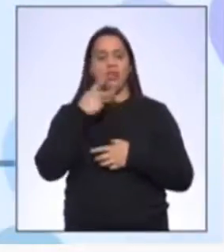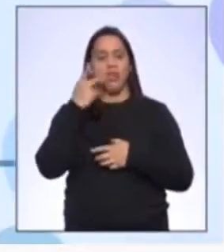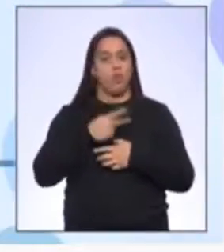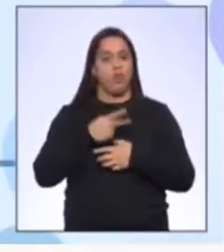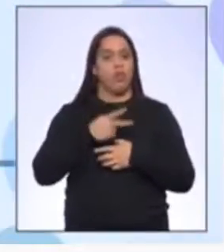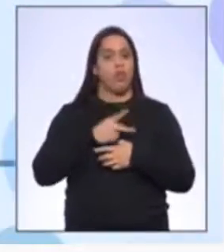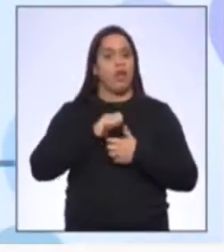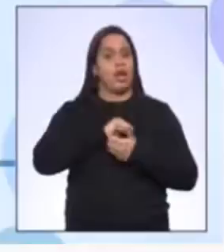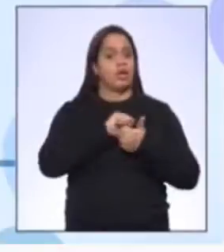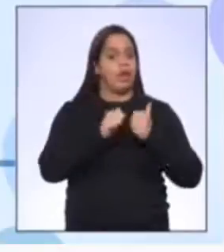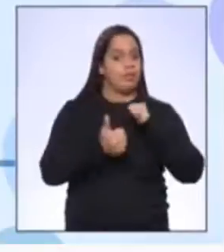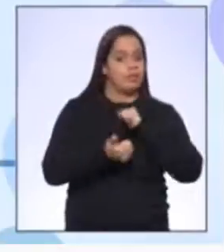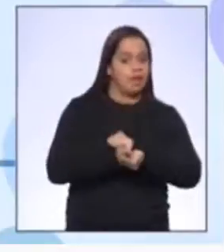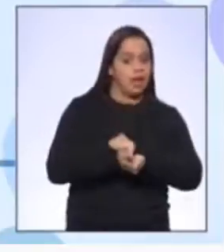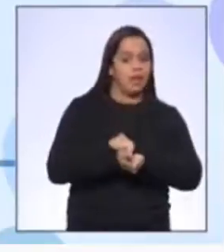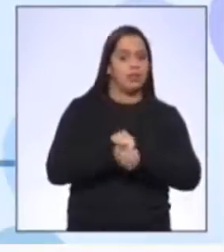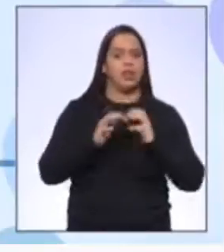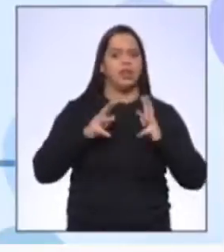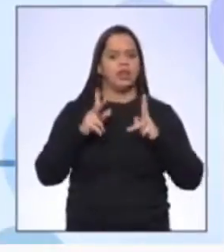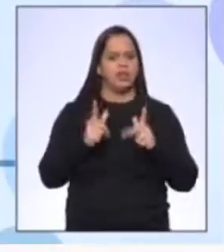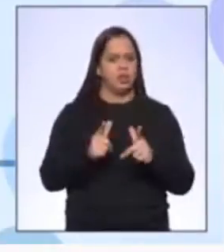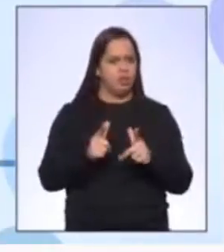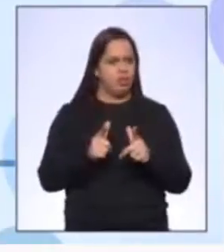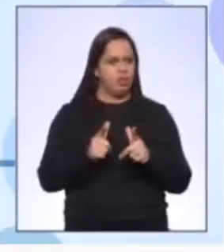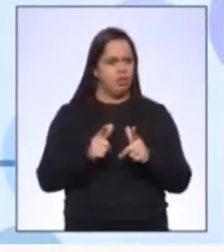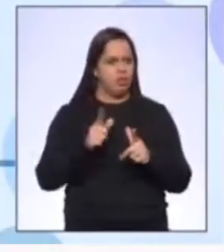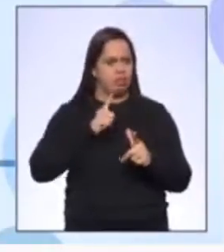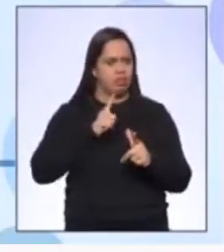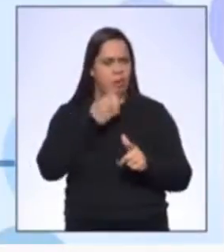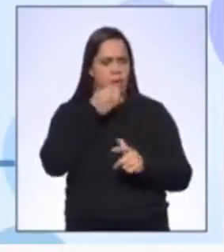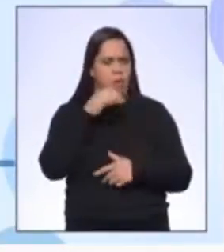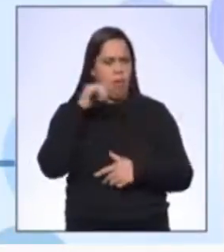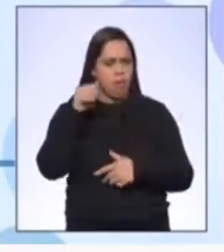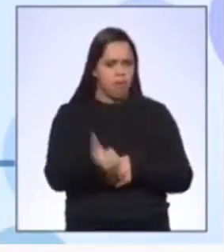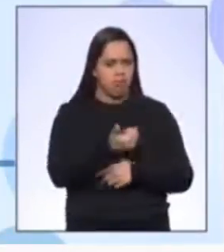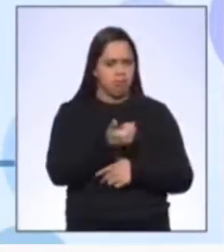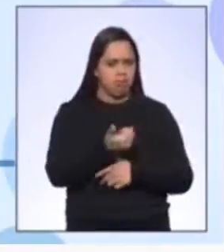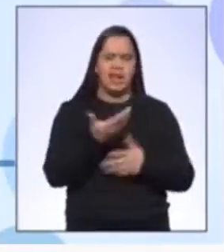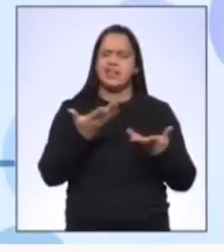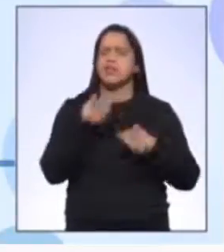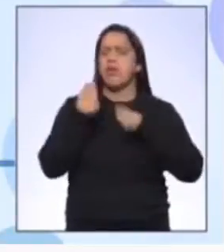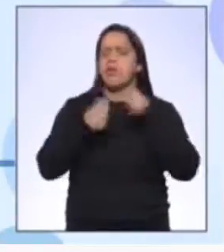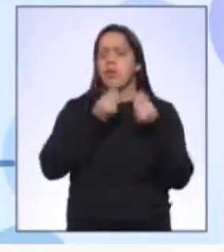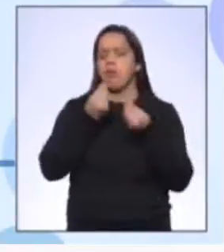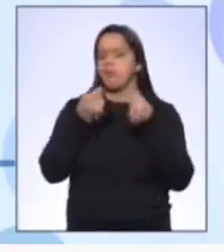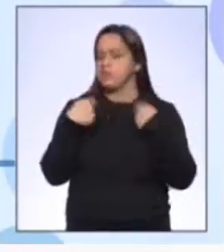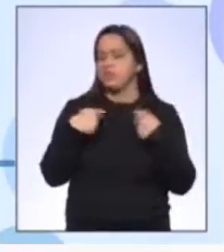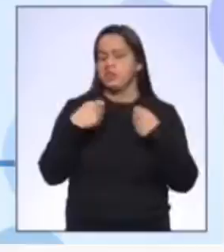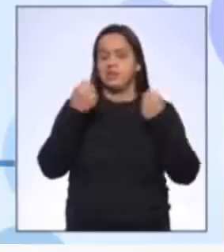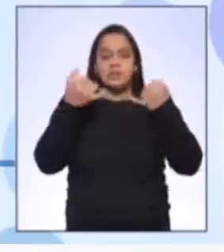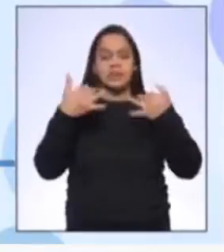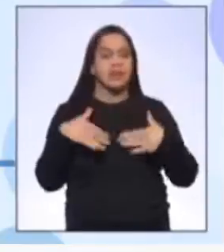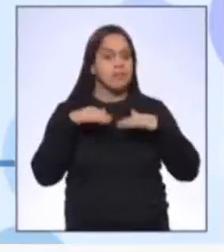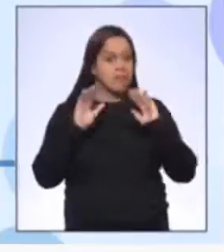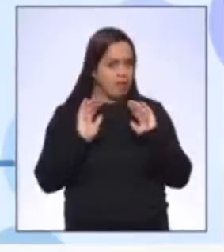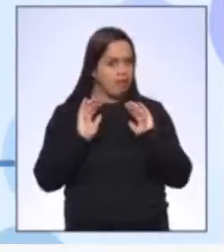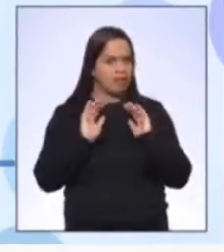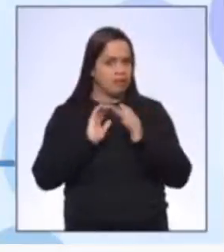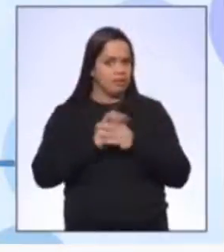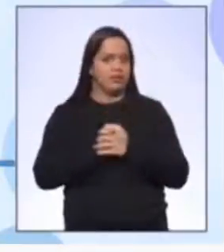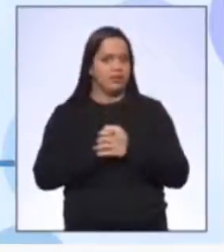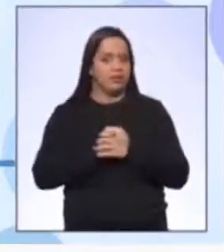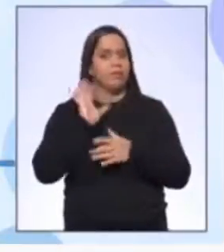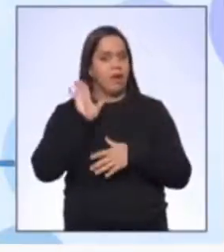para os atletas terem um bom aproveitamento mas de que maneira né precisava ter explicado melhor de que